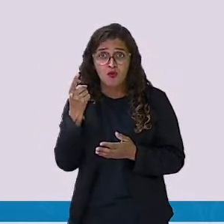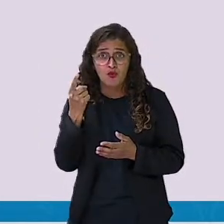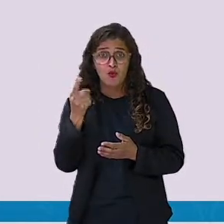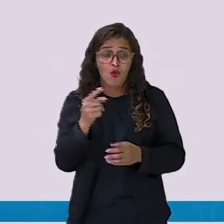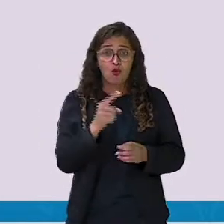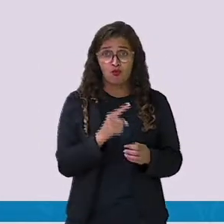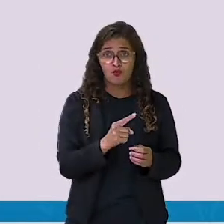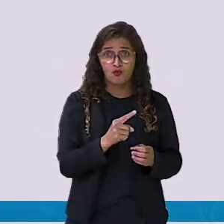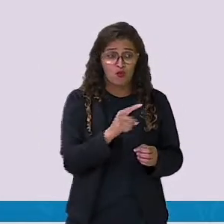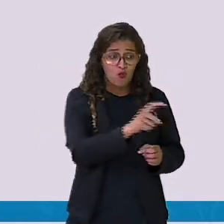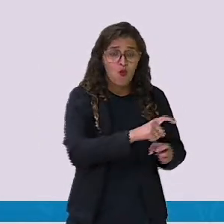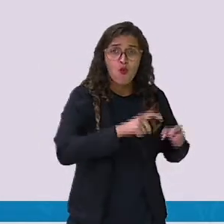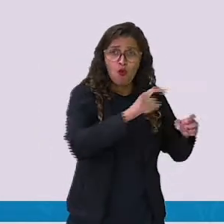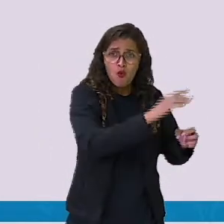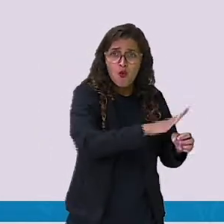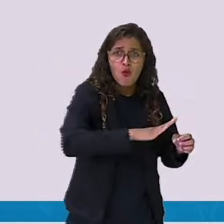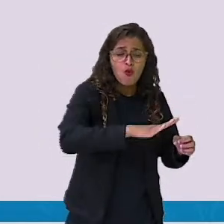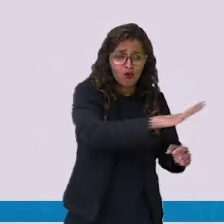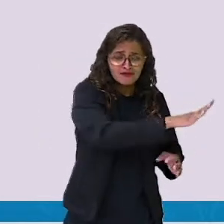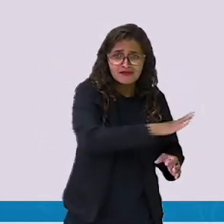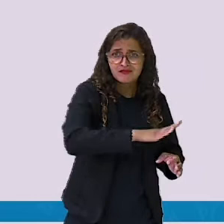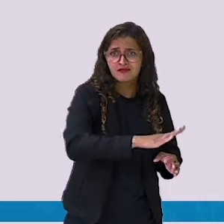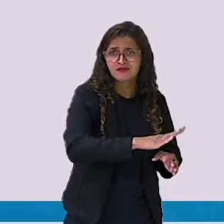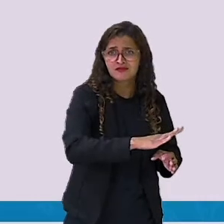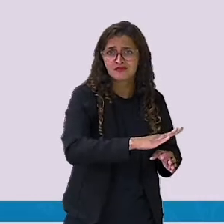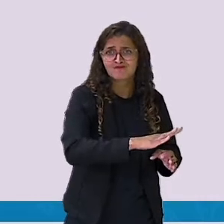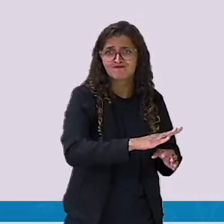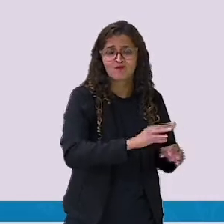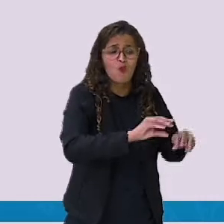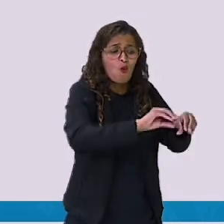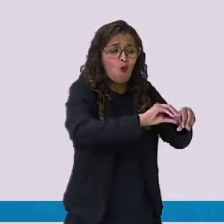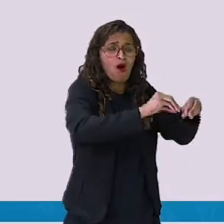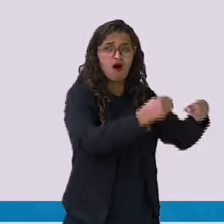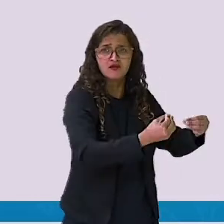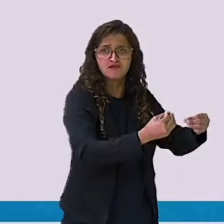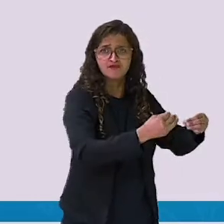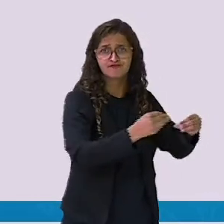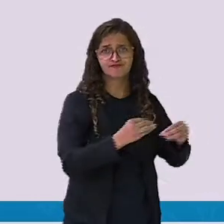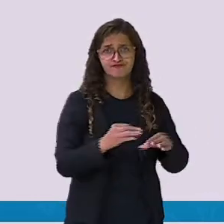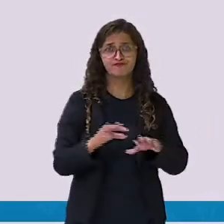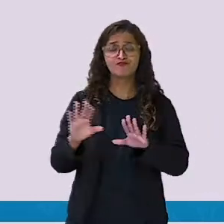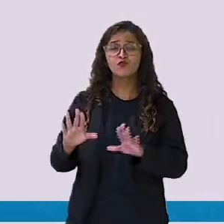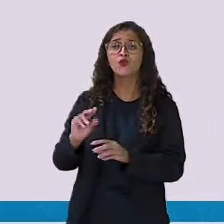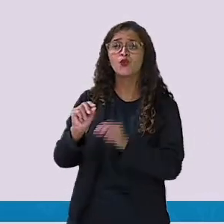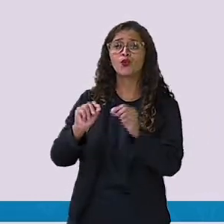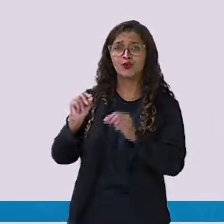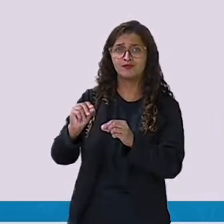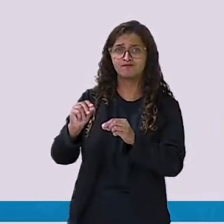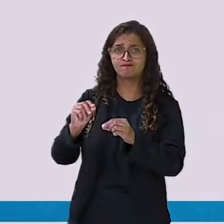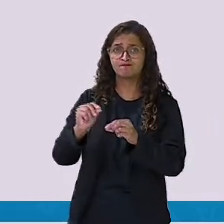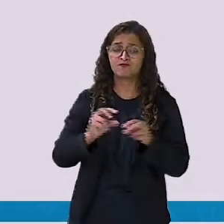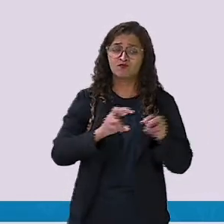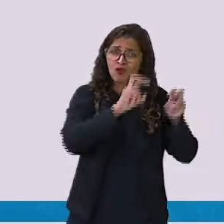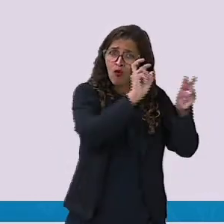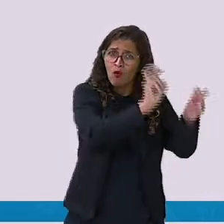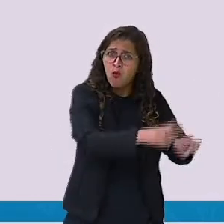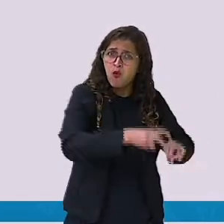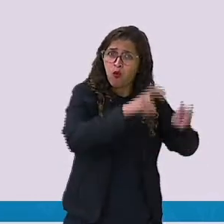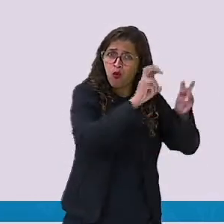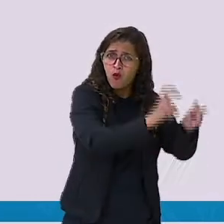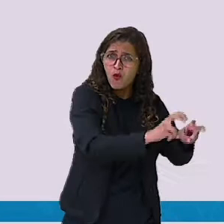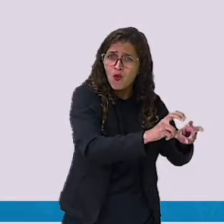rural brasileiro. As atividades da agricultura e da pecuária são praticadas de